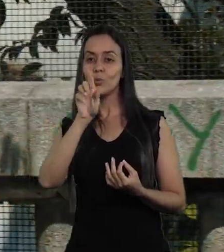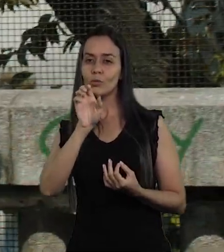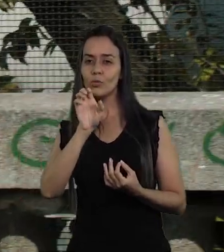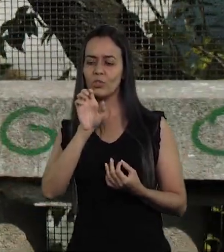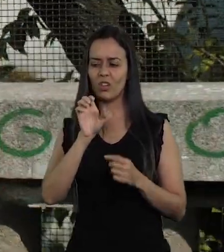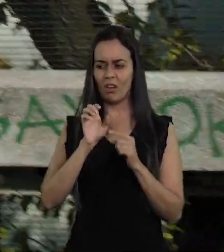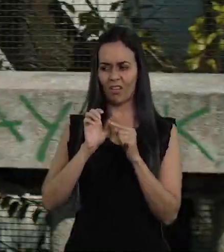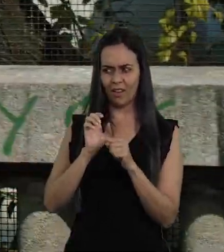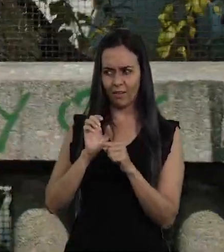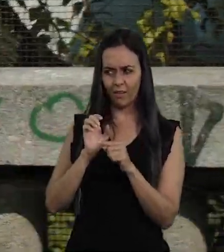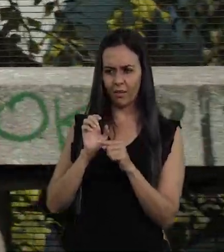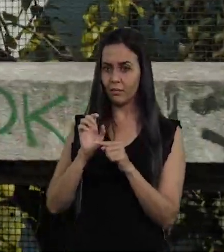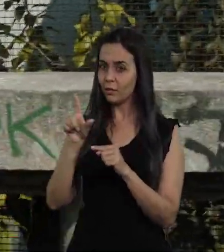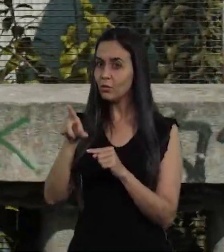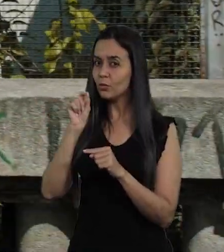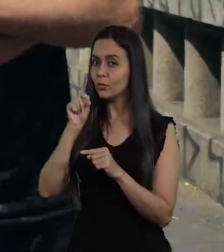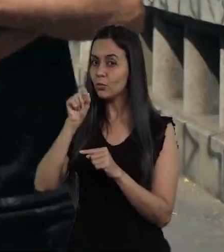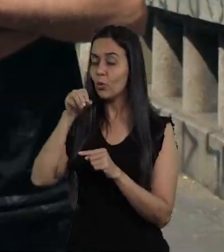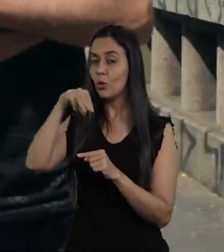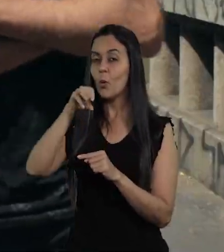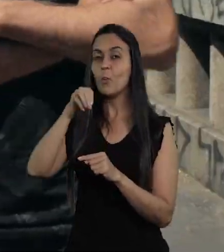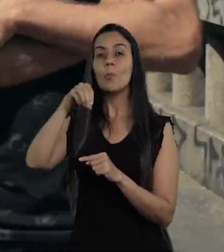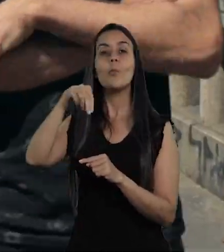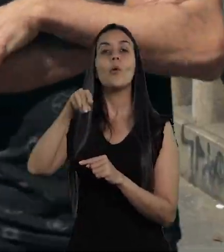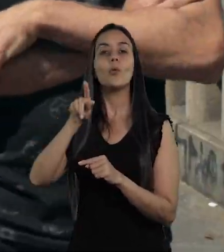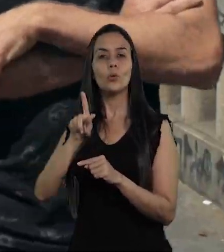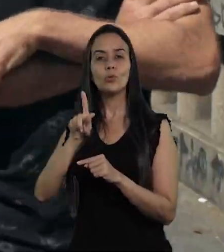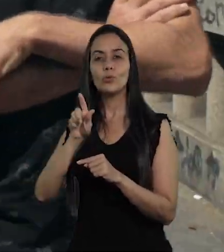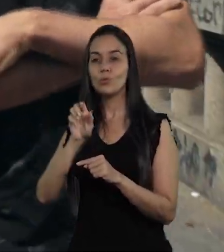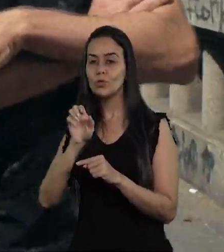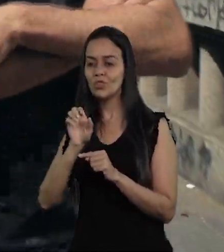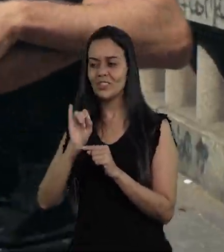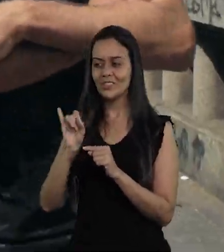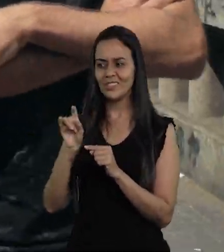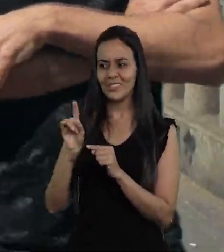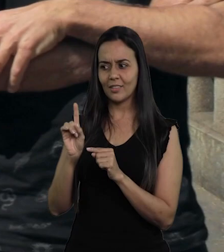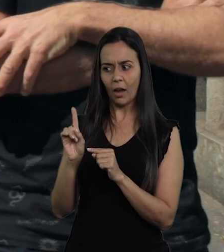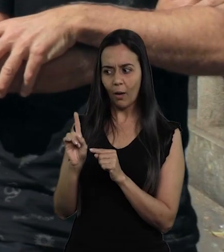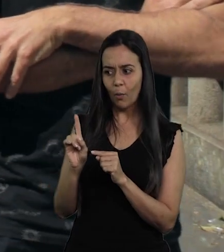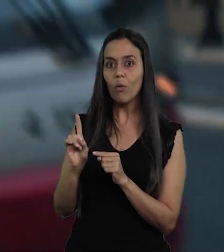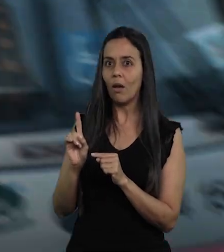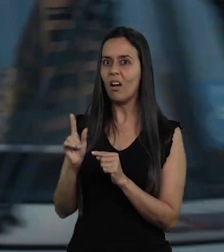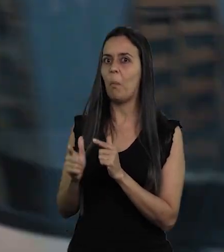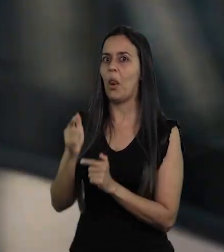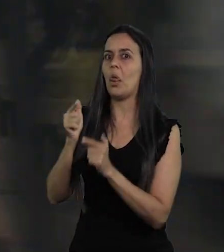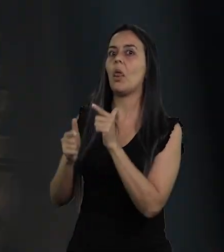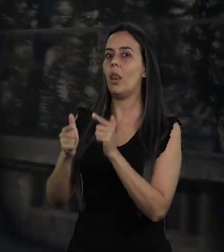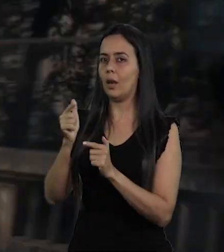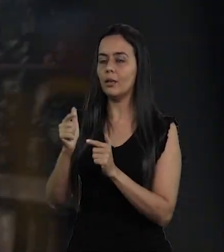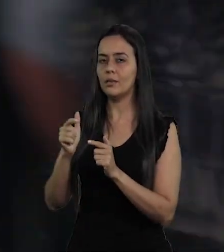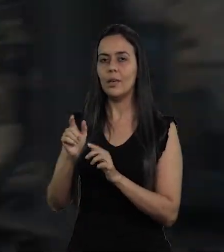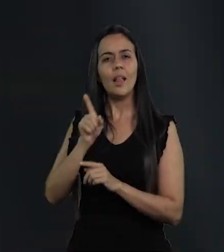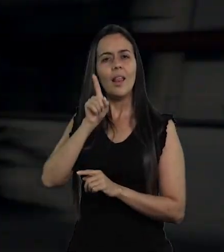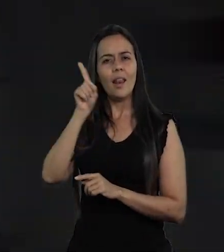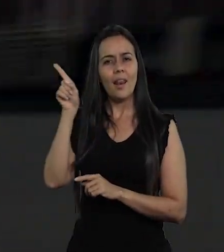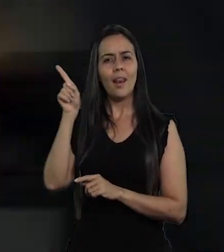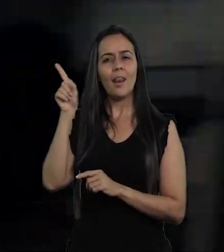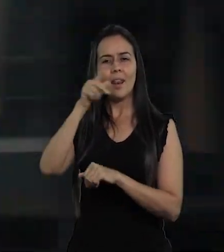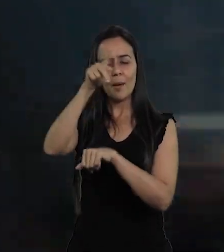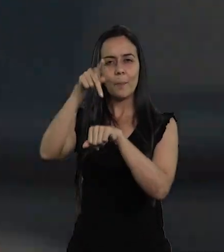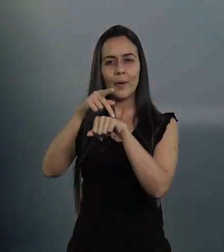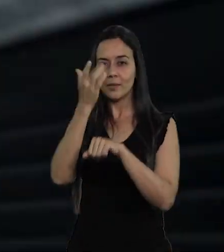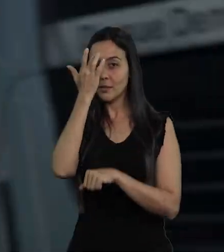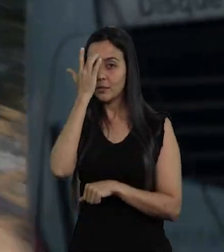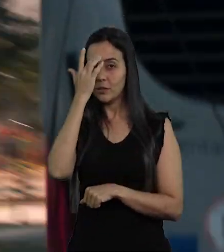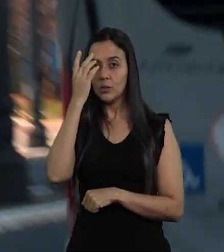certeza. Seria um serial killer. Não, eu conheci pessoas assim bem peculiares, fantásticas lá na Índia, né? Uhum.